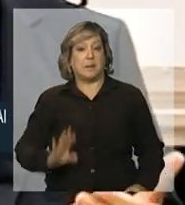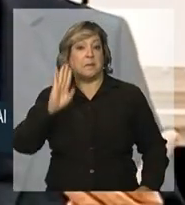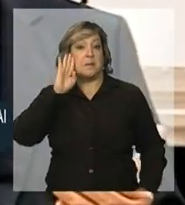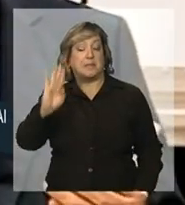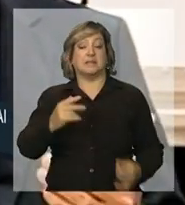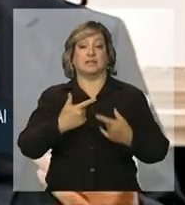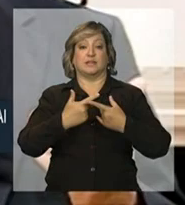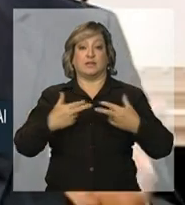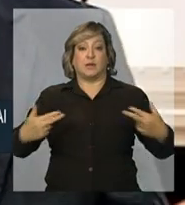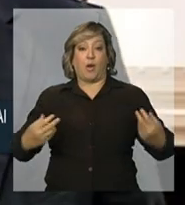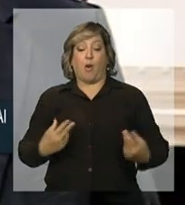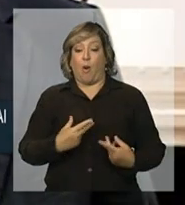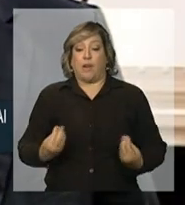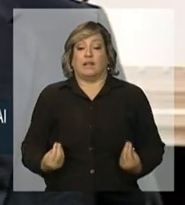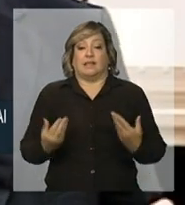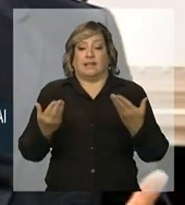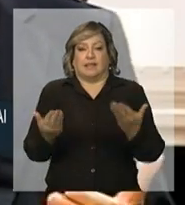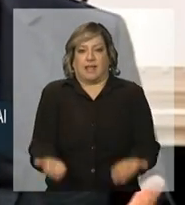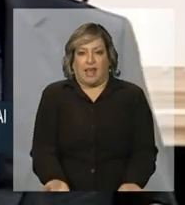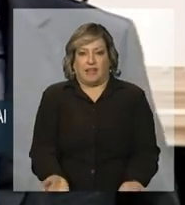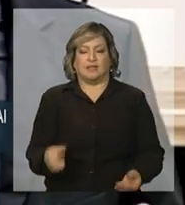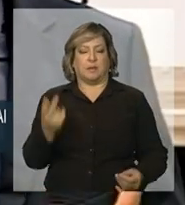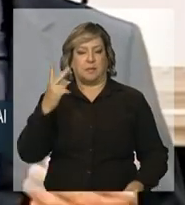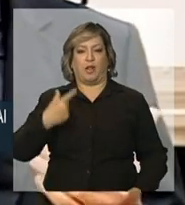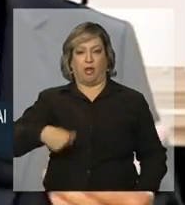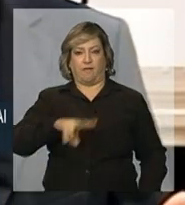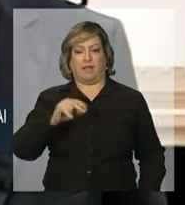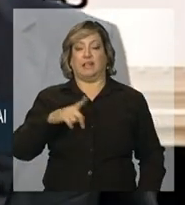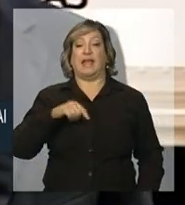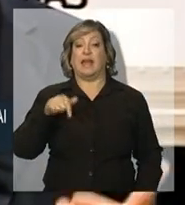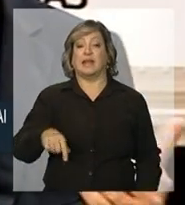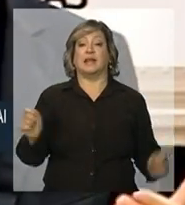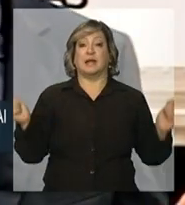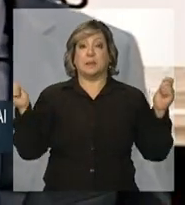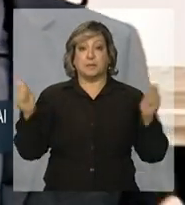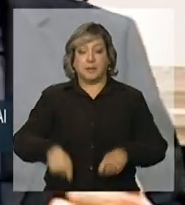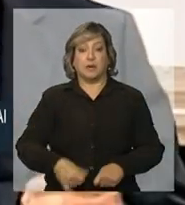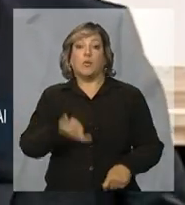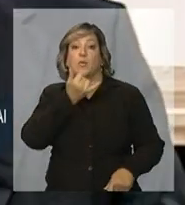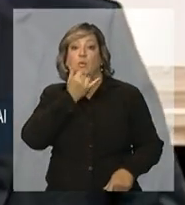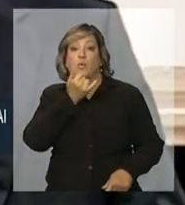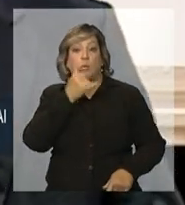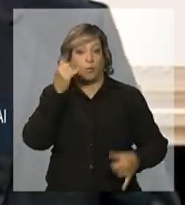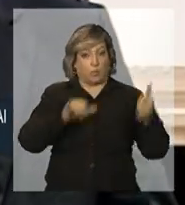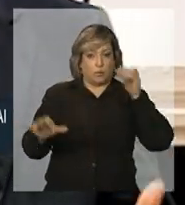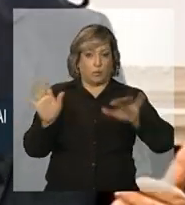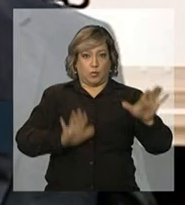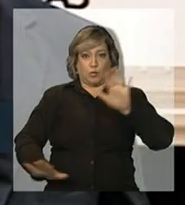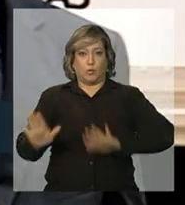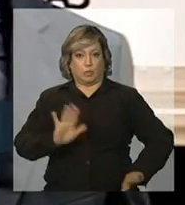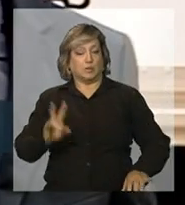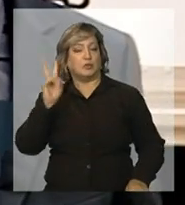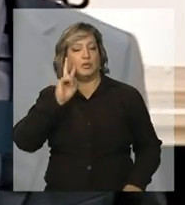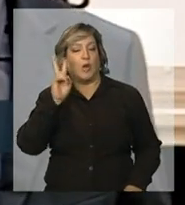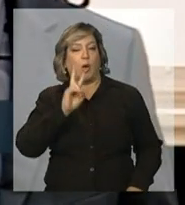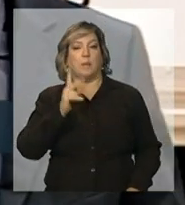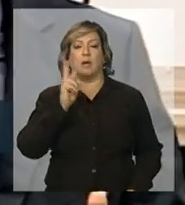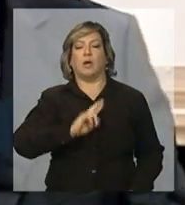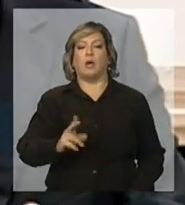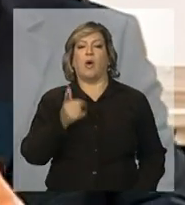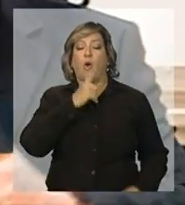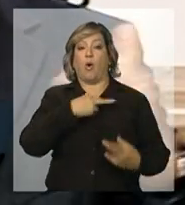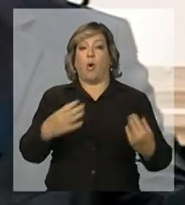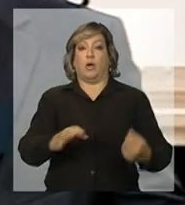legados que teremos será essa capacidade de prevenção e de resposta nas questões